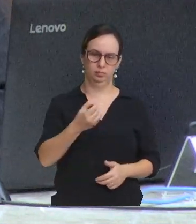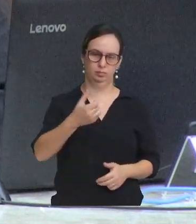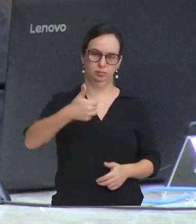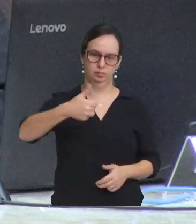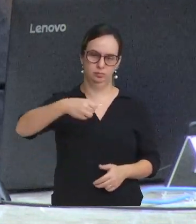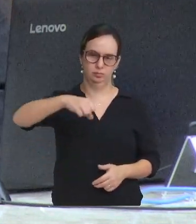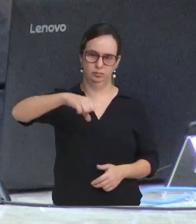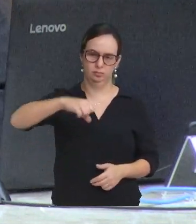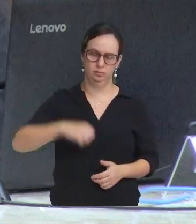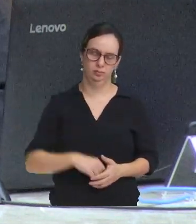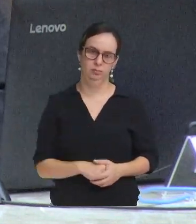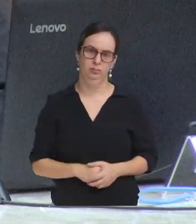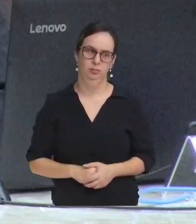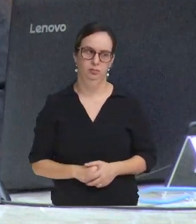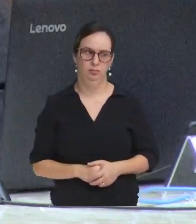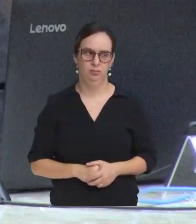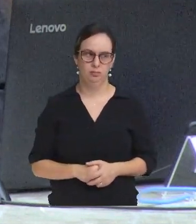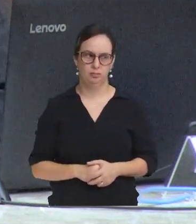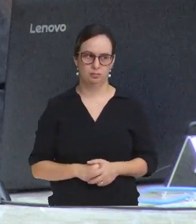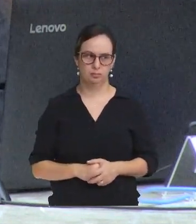209/2022. Em discussão?